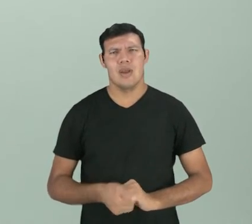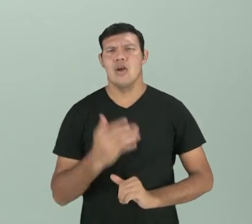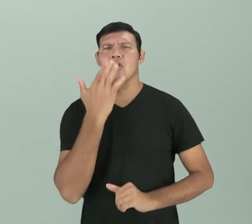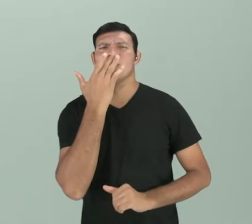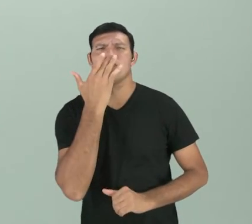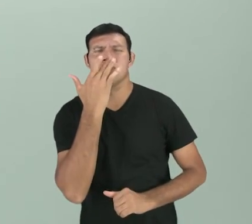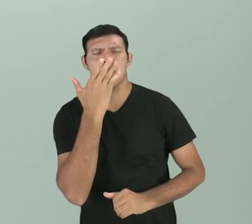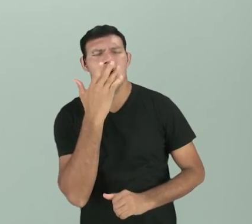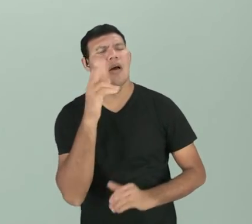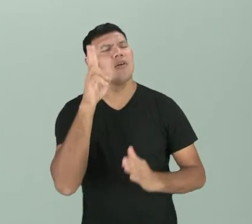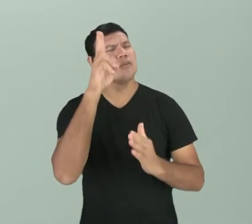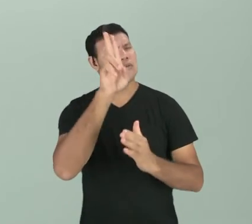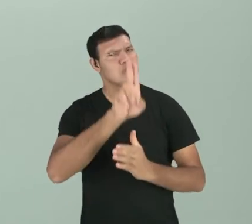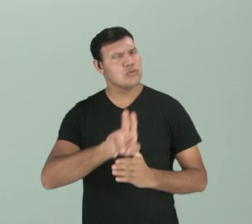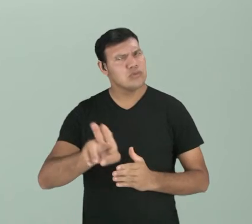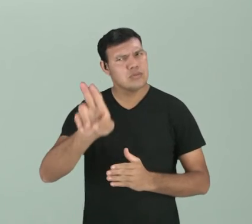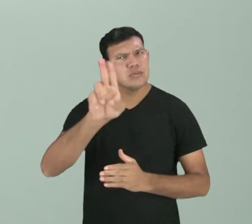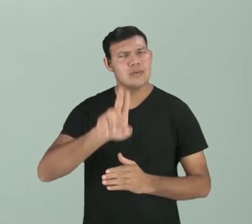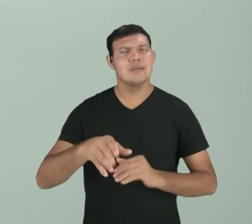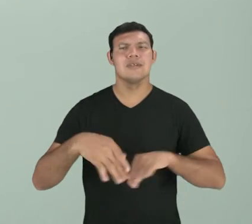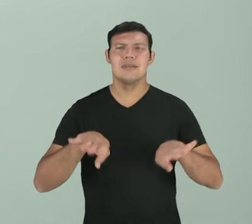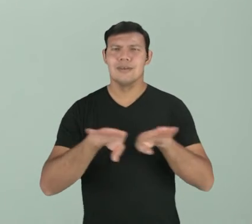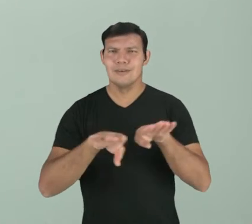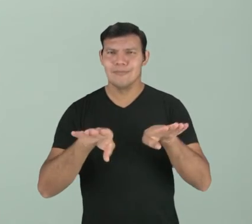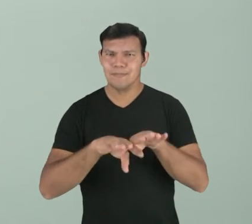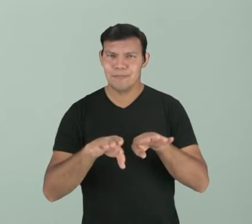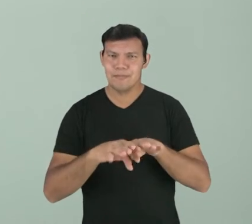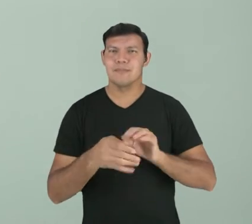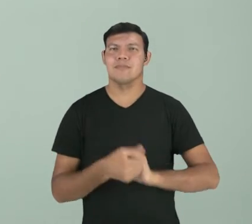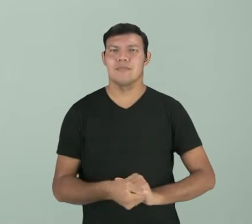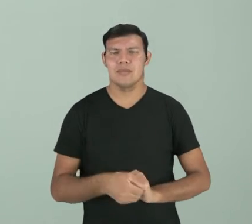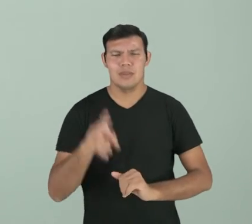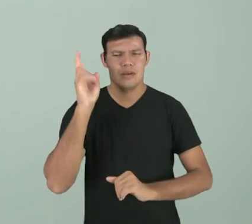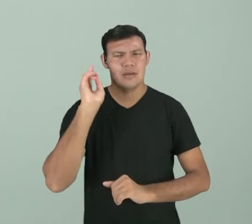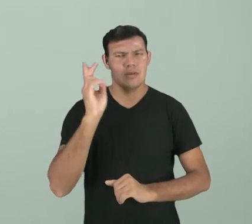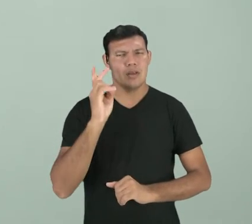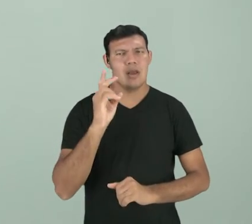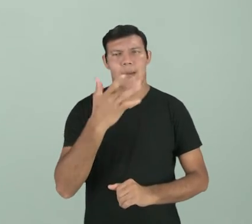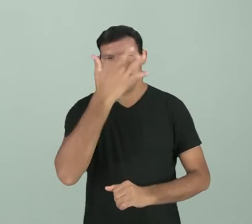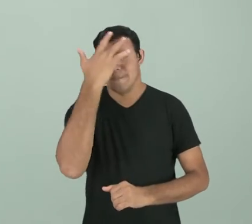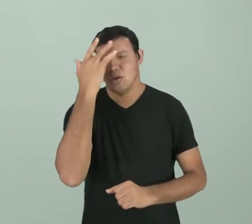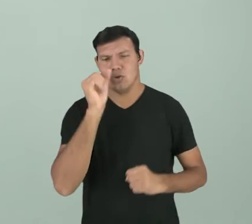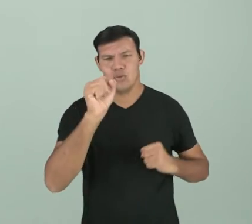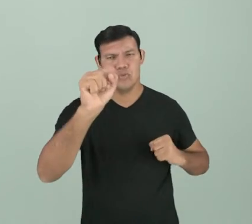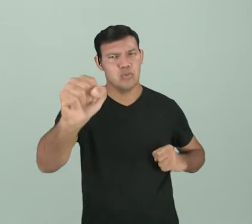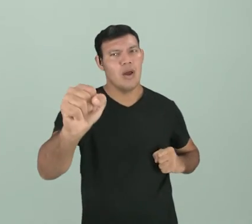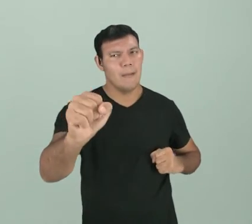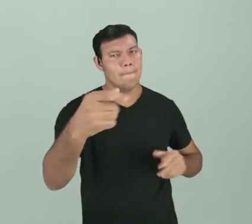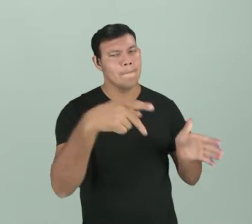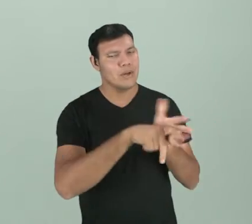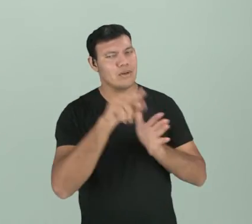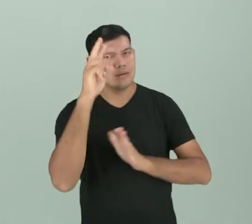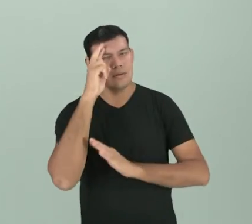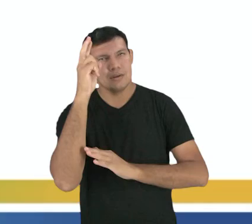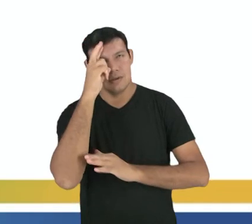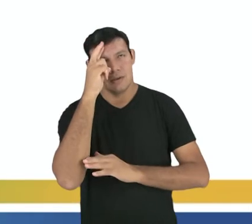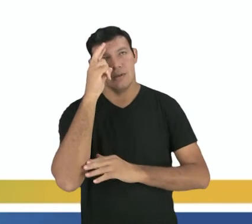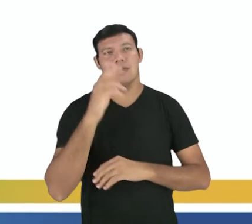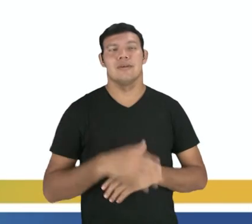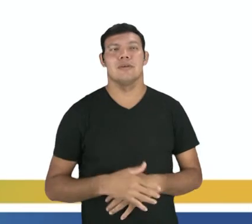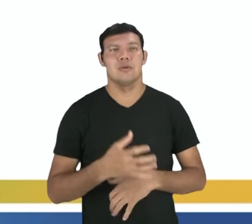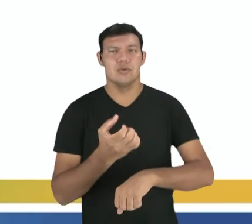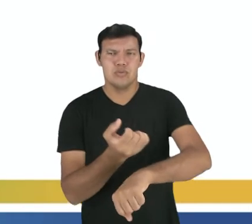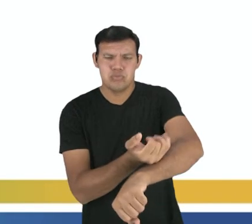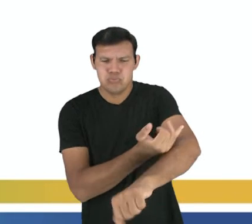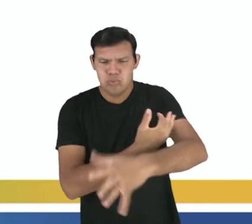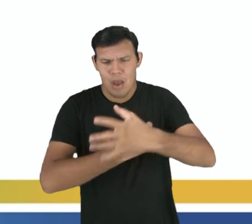Cores, né? Eles vão utilizar muitas cores e vai ter sempre alguém ali como sendo o herói daquela história. O sentimento